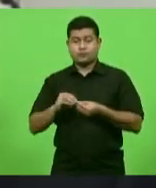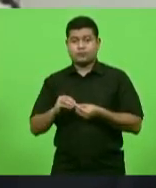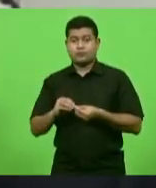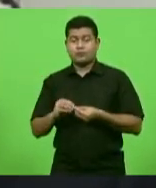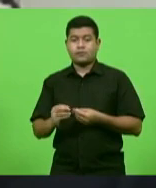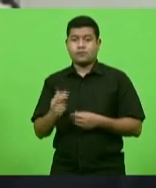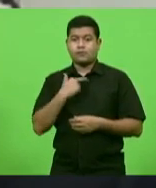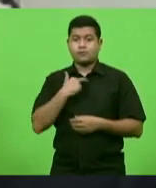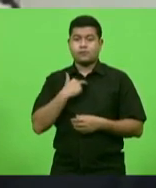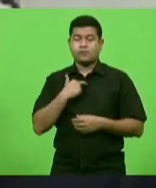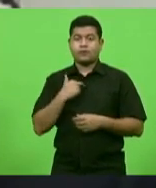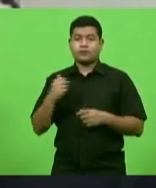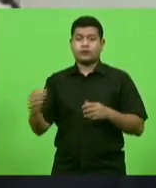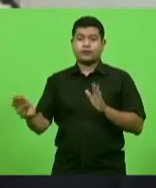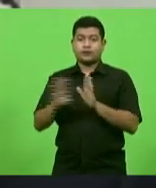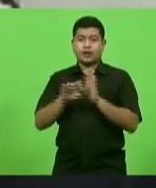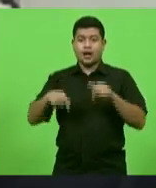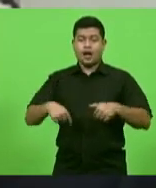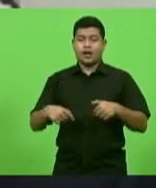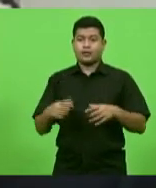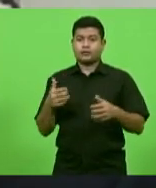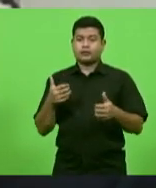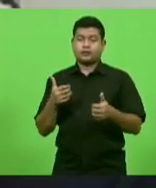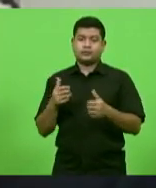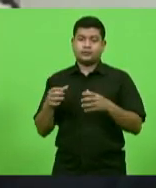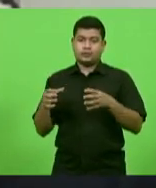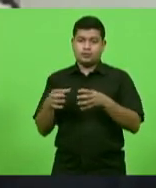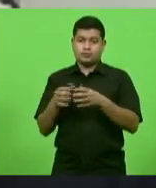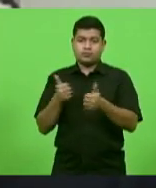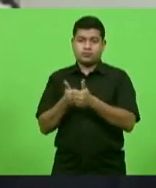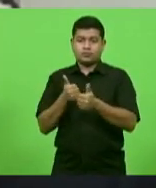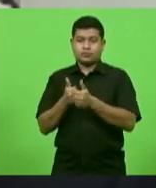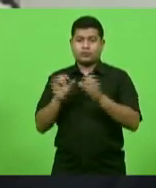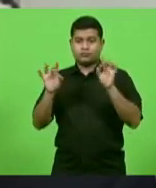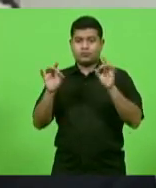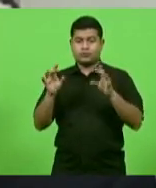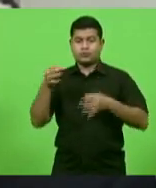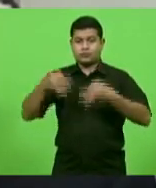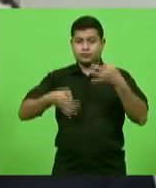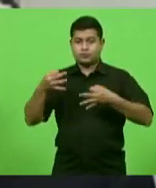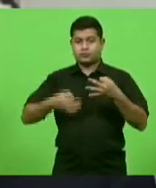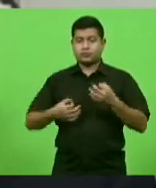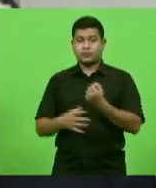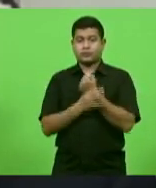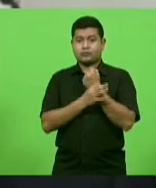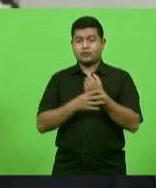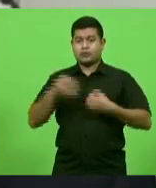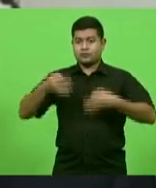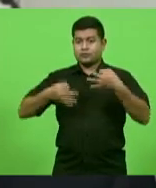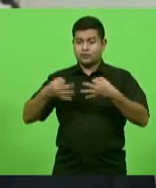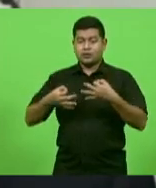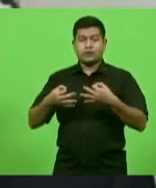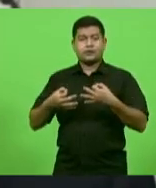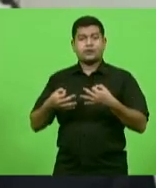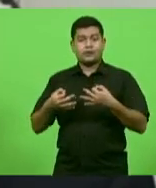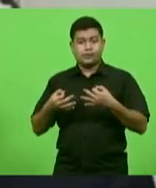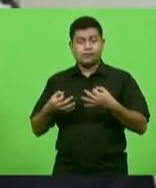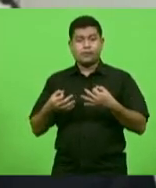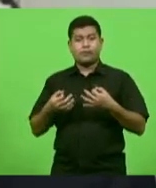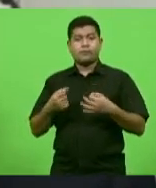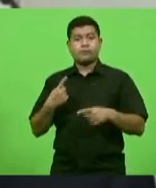diversa não pode chegar a esse tribunal especial de julgamento seja pela segurança jurídica equilíbrio das decisões